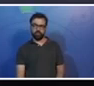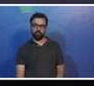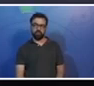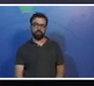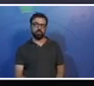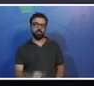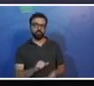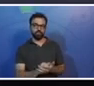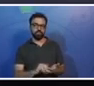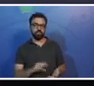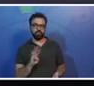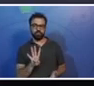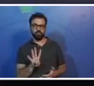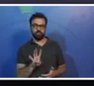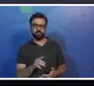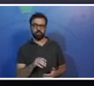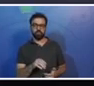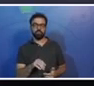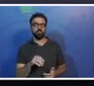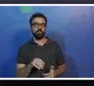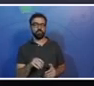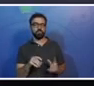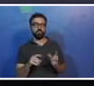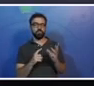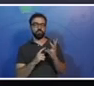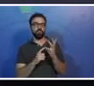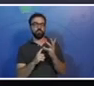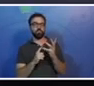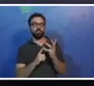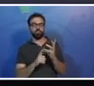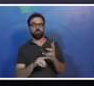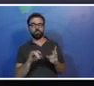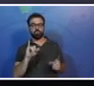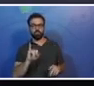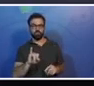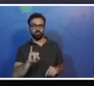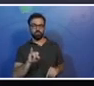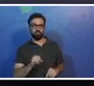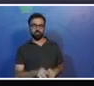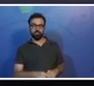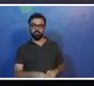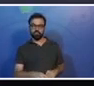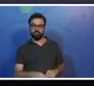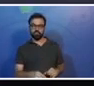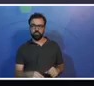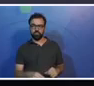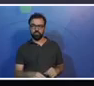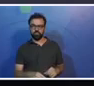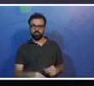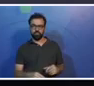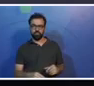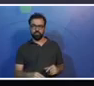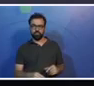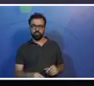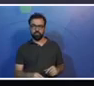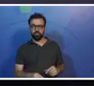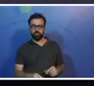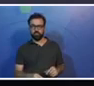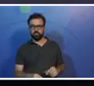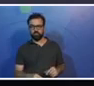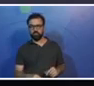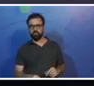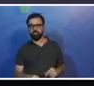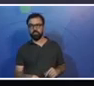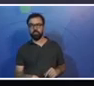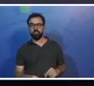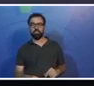Quarta questão. A vogal i é exigida depois de AD em todas as palavras